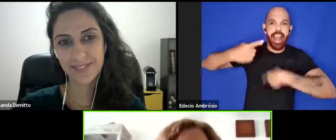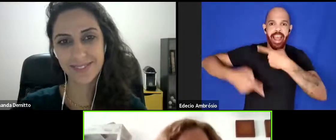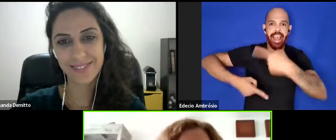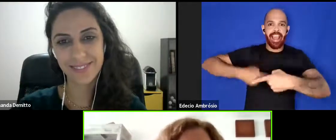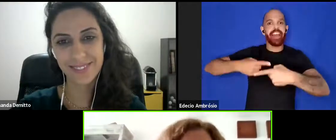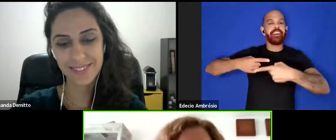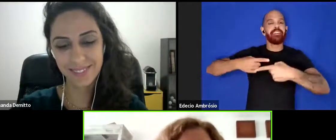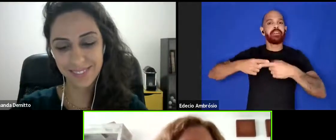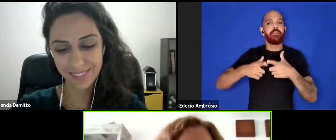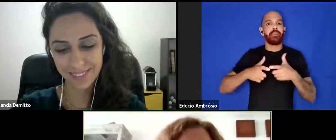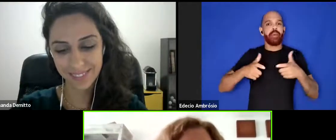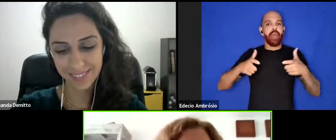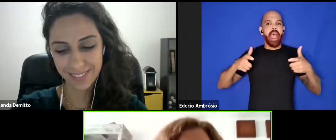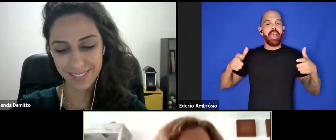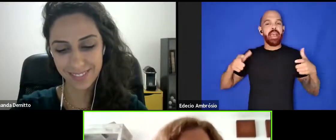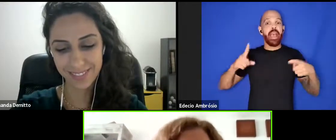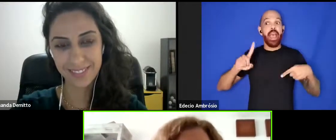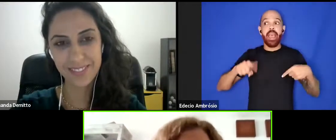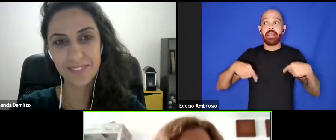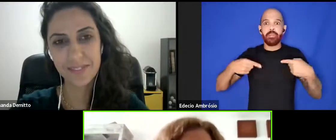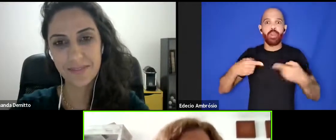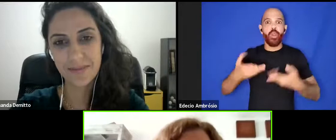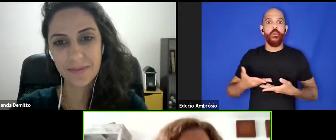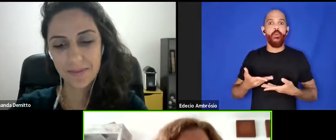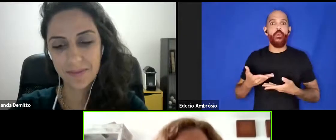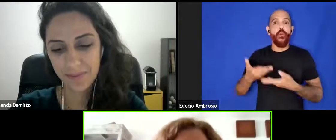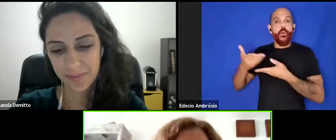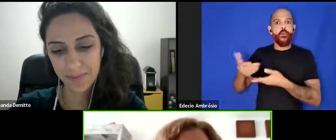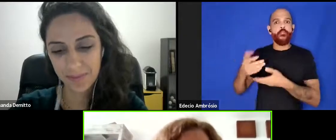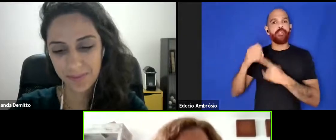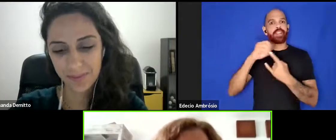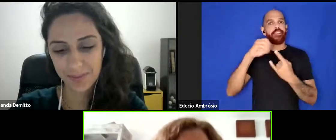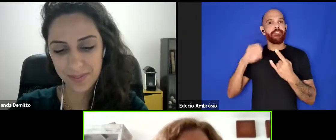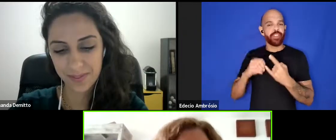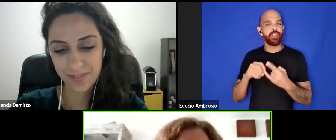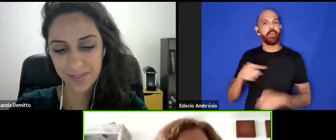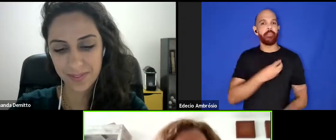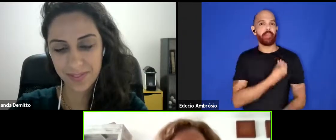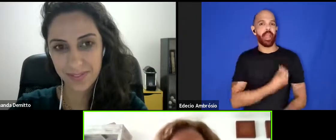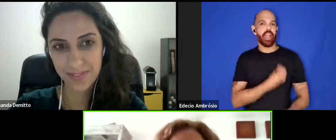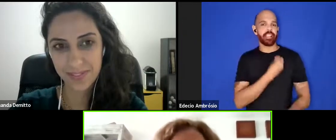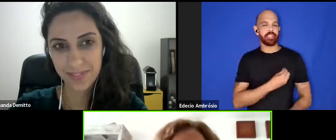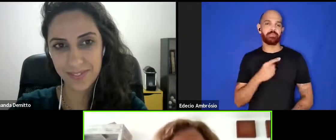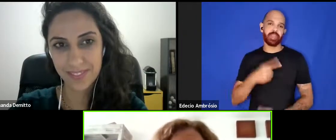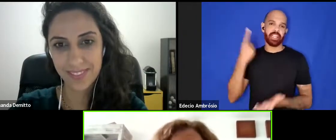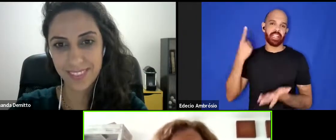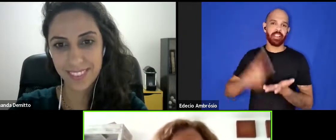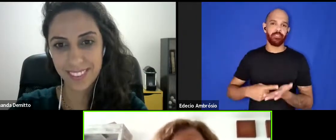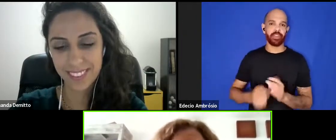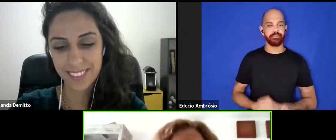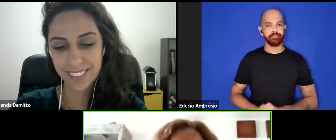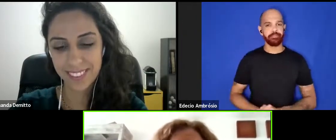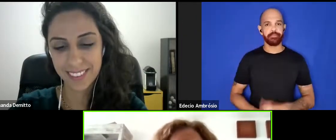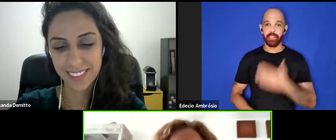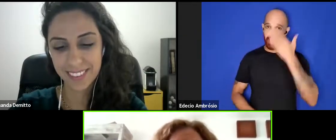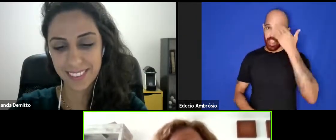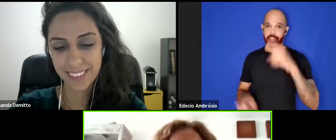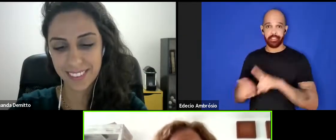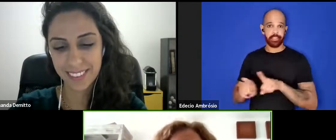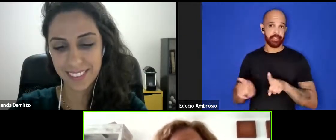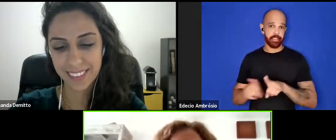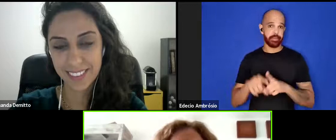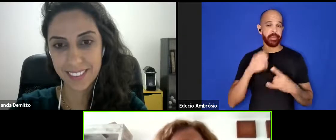grande, e depois veio esse convite da Fiocruz para participar desse evento. Quero agradecer também a Fiocruz